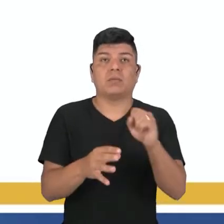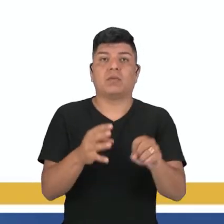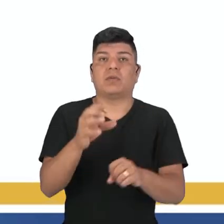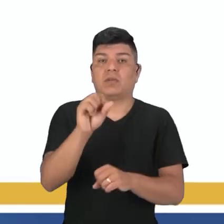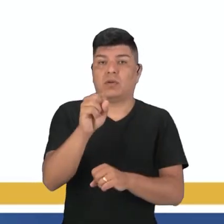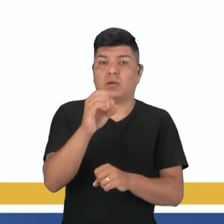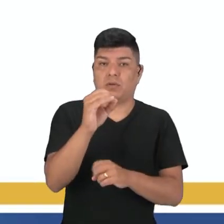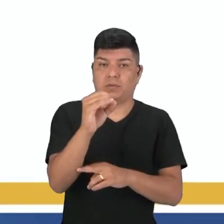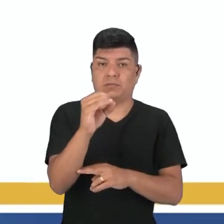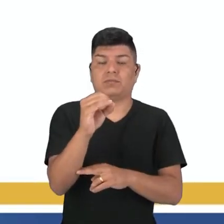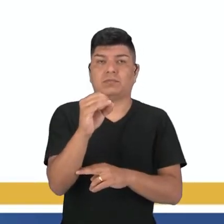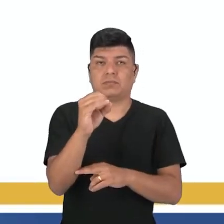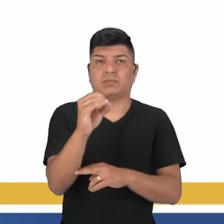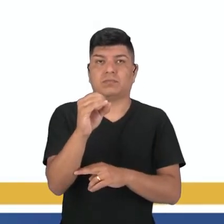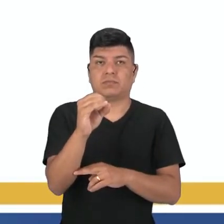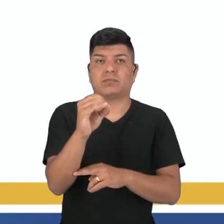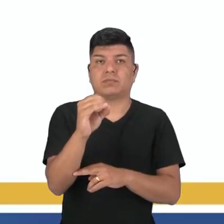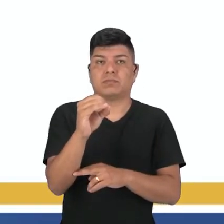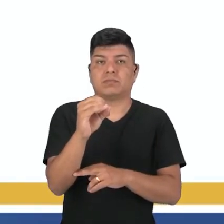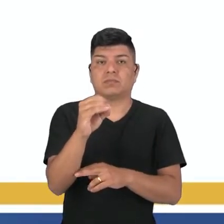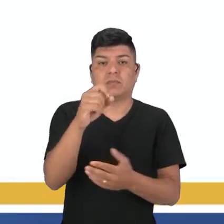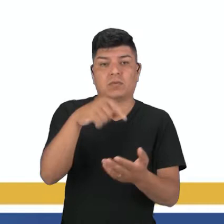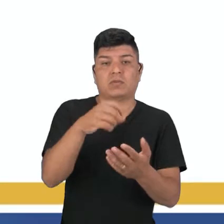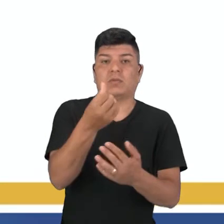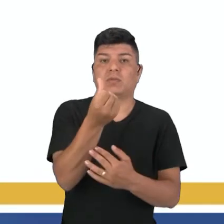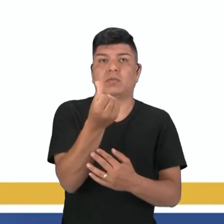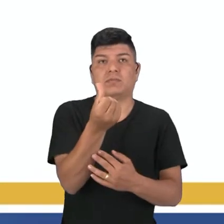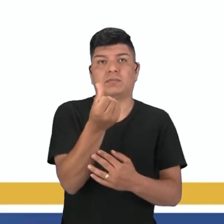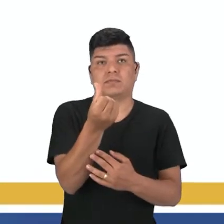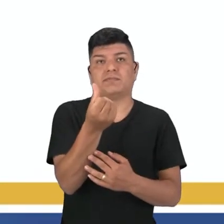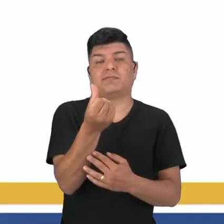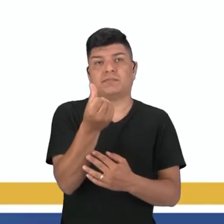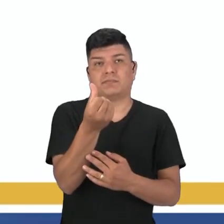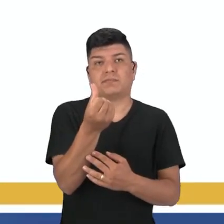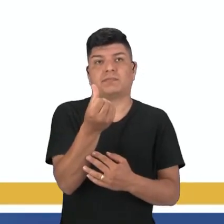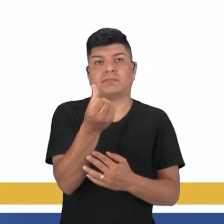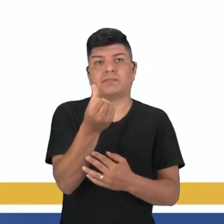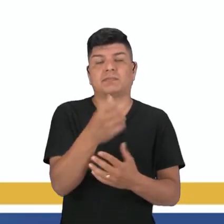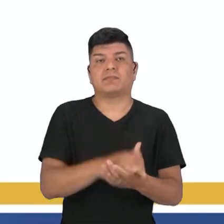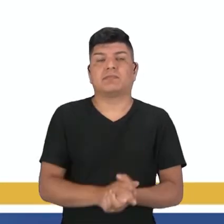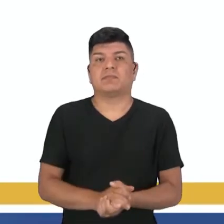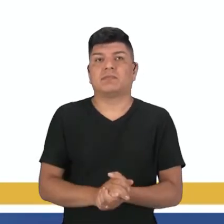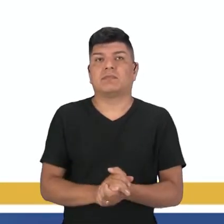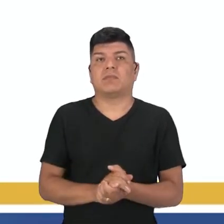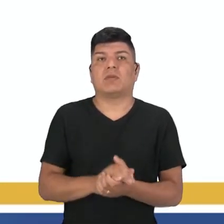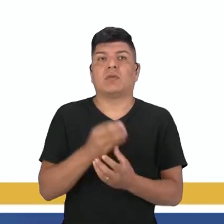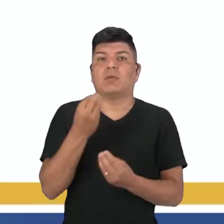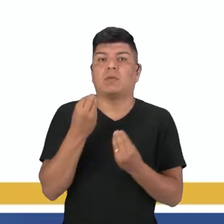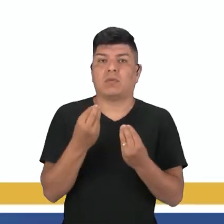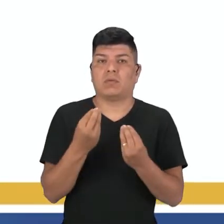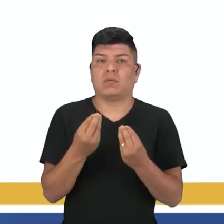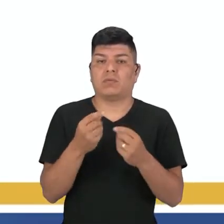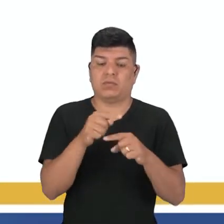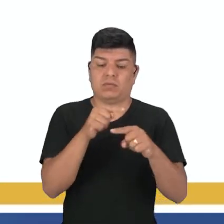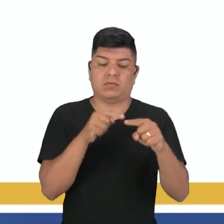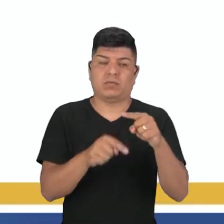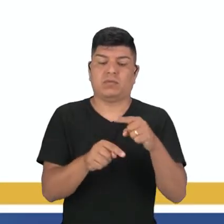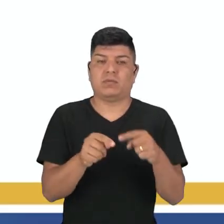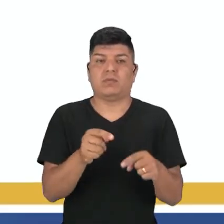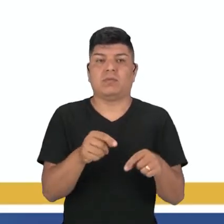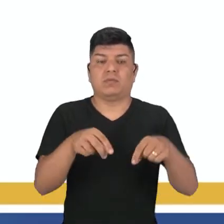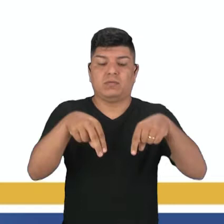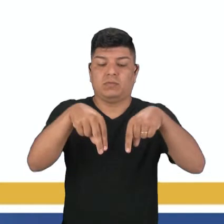dá 80. E aí sobrou ali um negocinho que sobrou 6. Como essa é uma divisão de